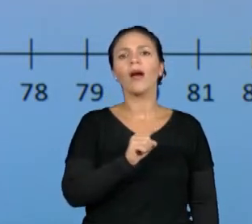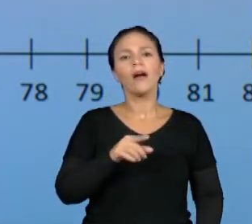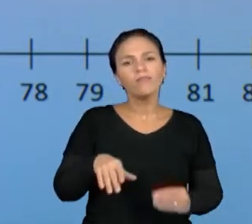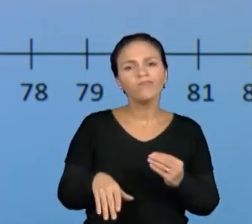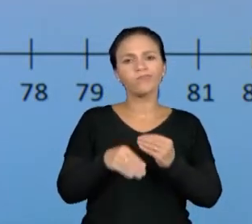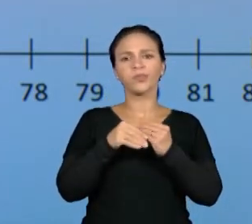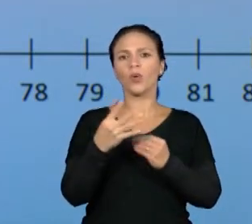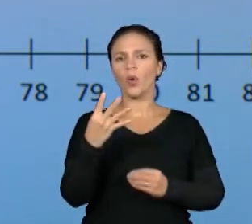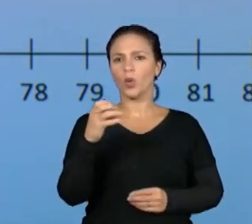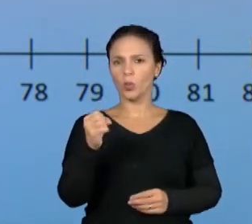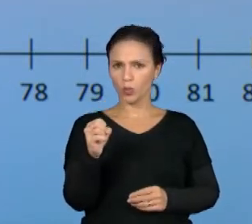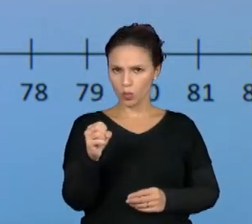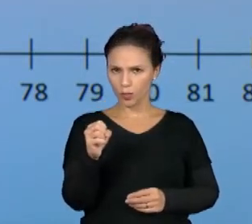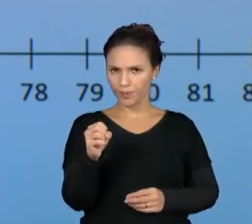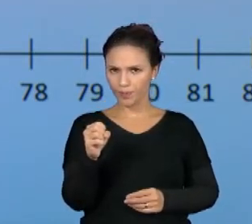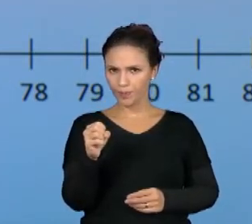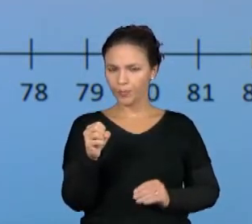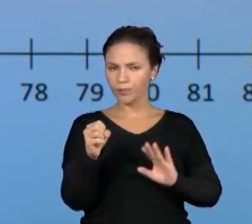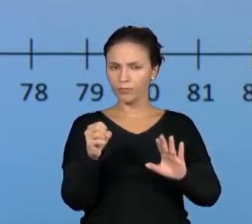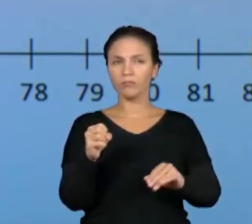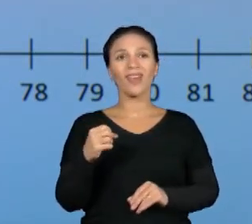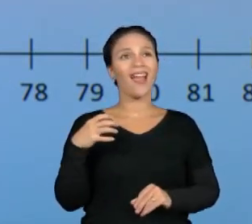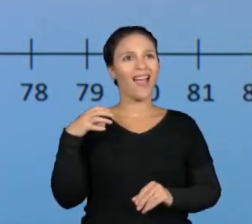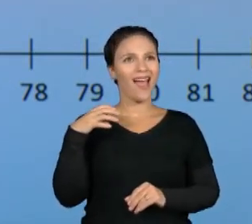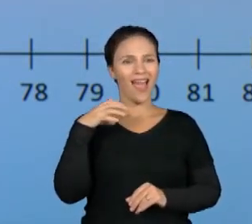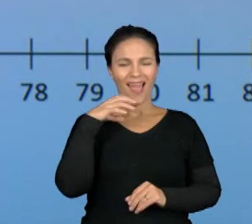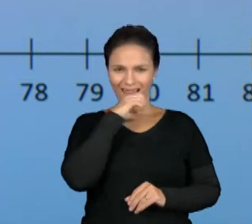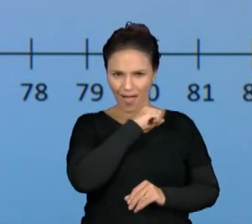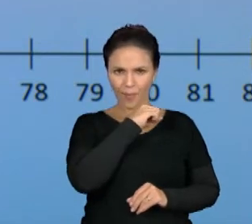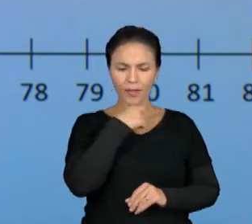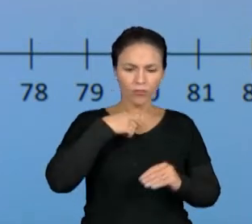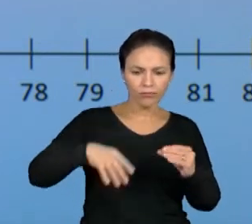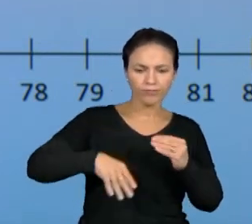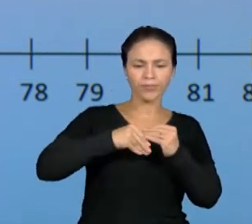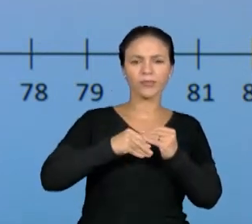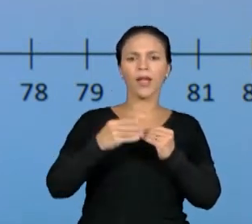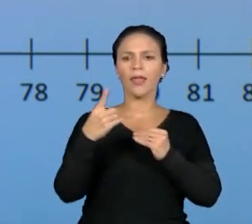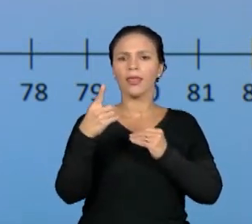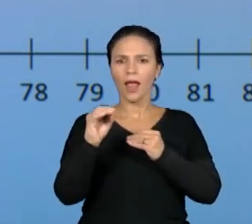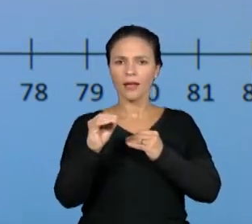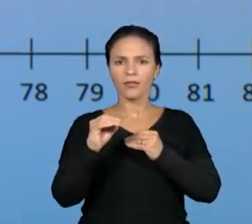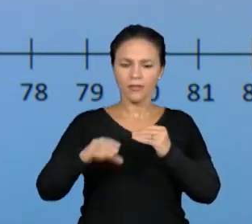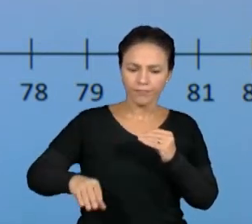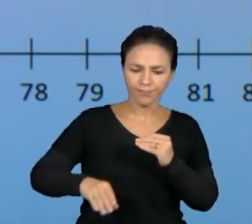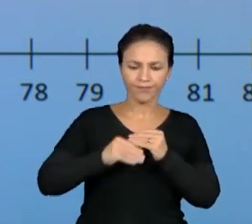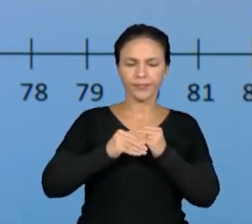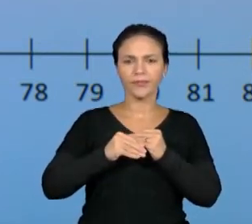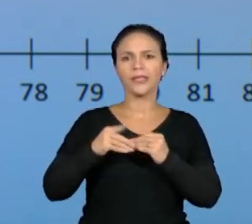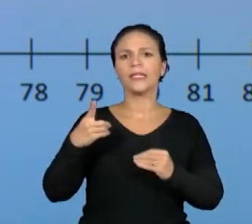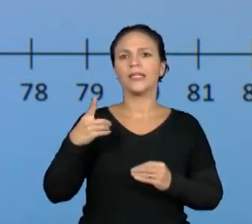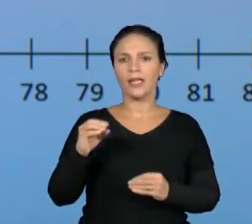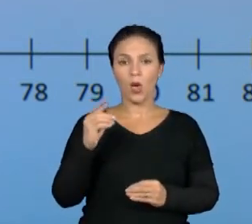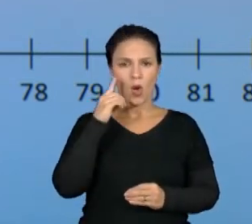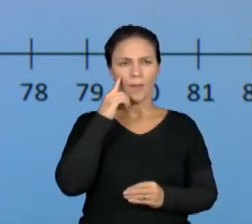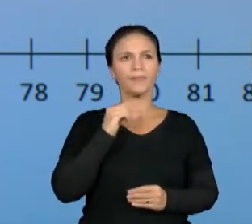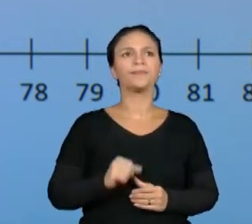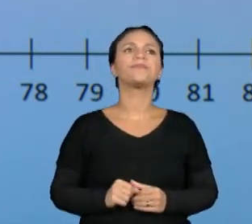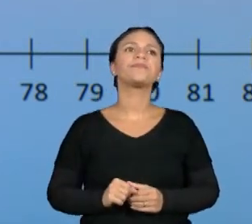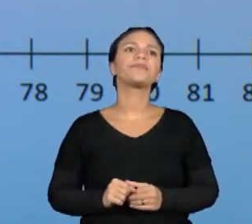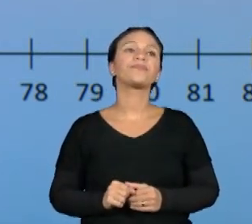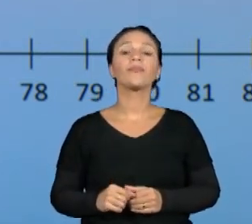números, tá? Para a gente ir mais rápido, eu vou contando de 10 em 10. E aí, a gente vai chegar no 48.